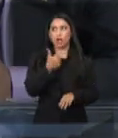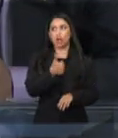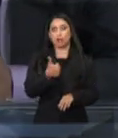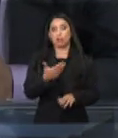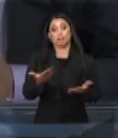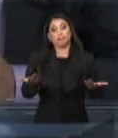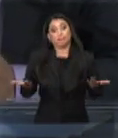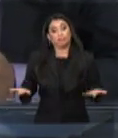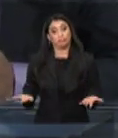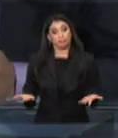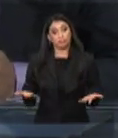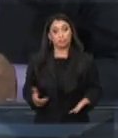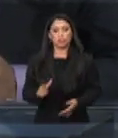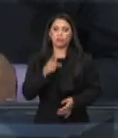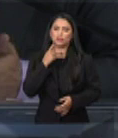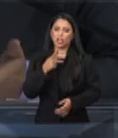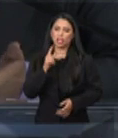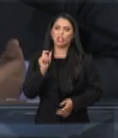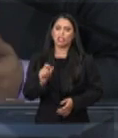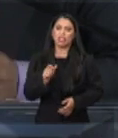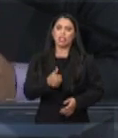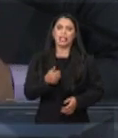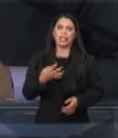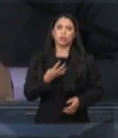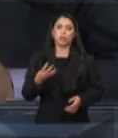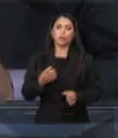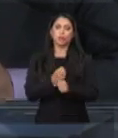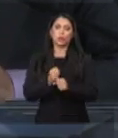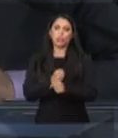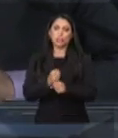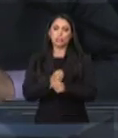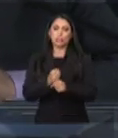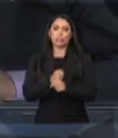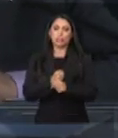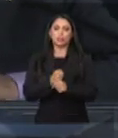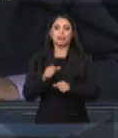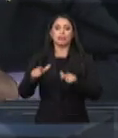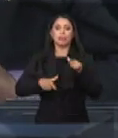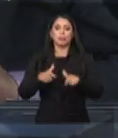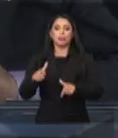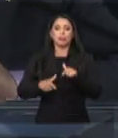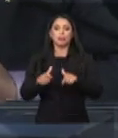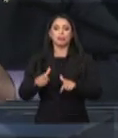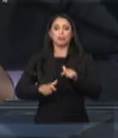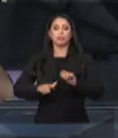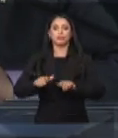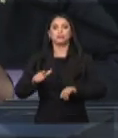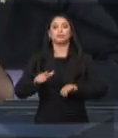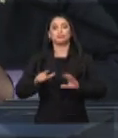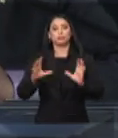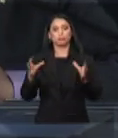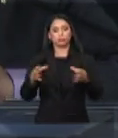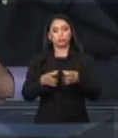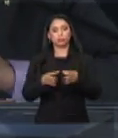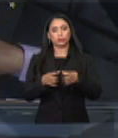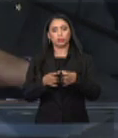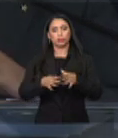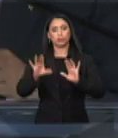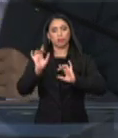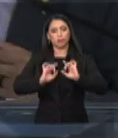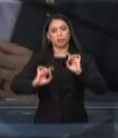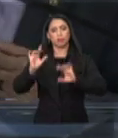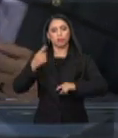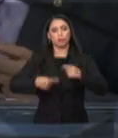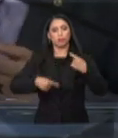dizer desses 14 anos que estou à frente da comissão especial que discute política pública para a população em situação de rua